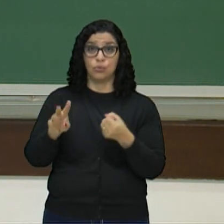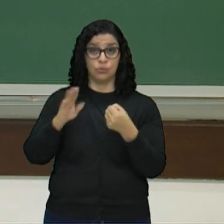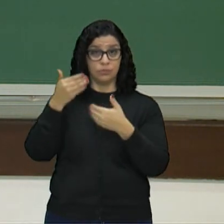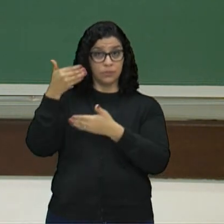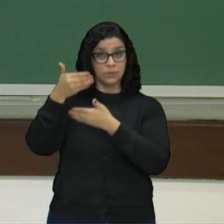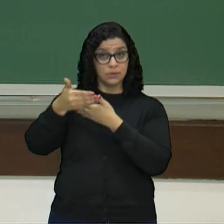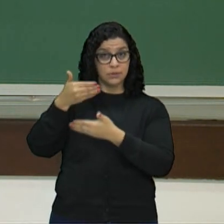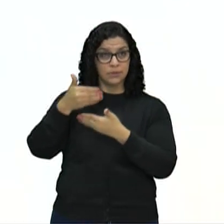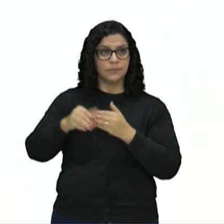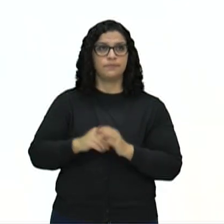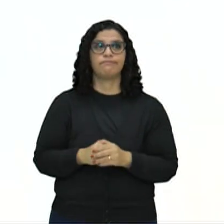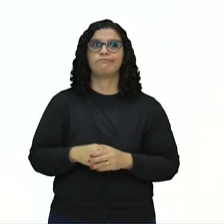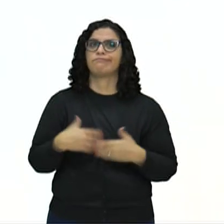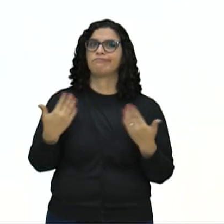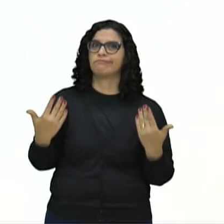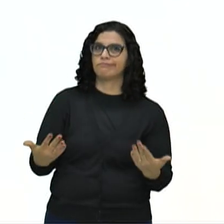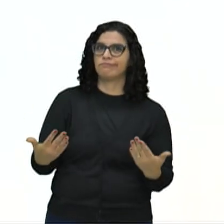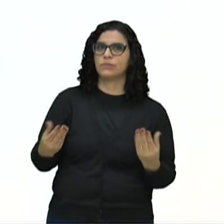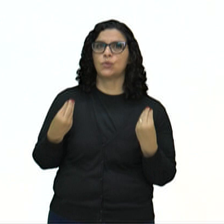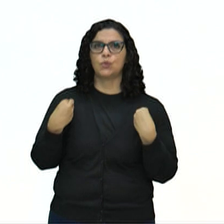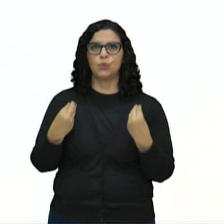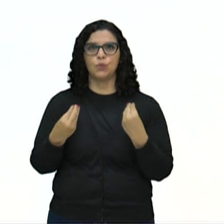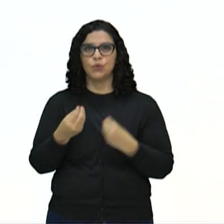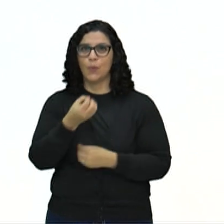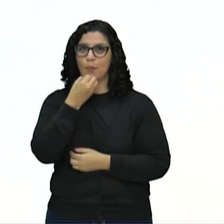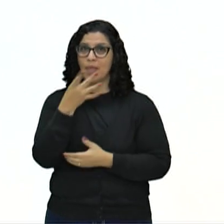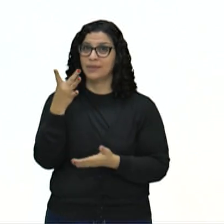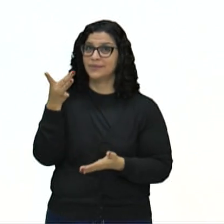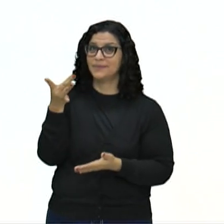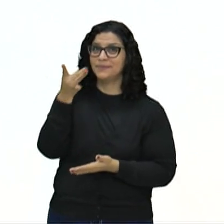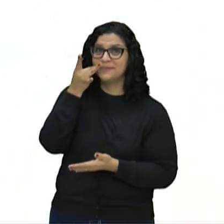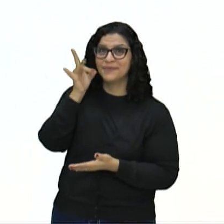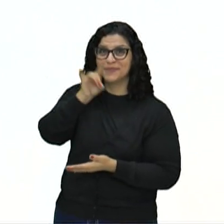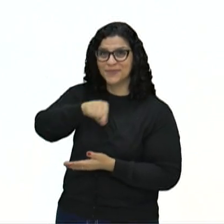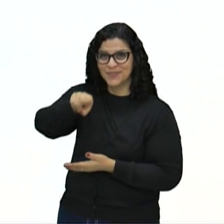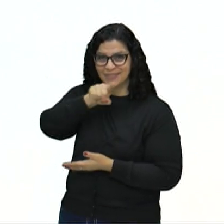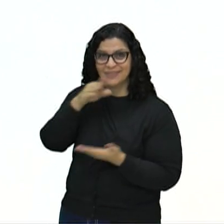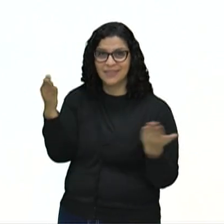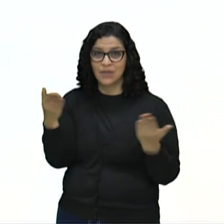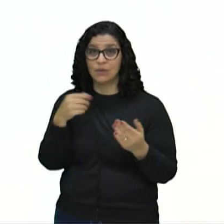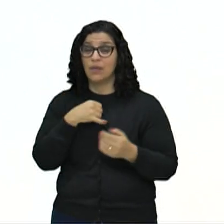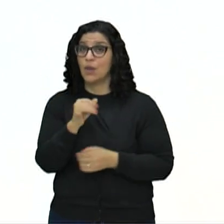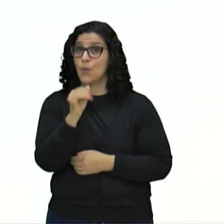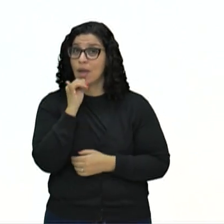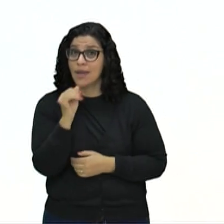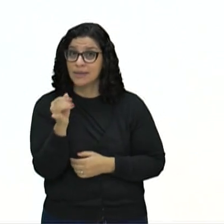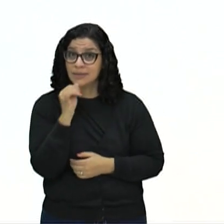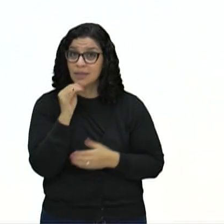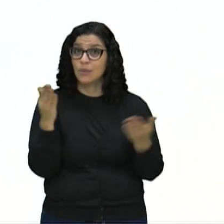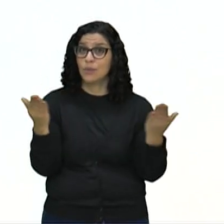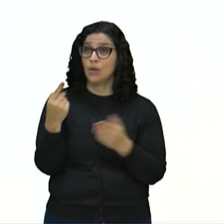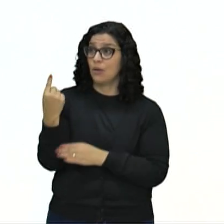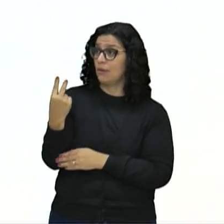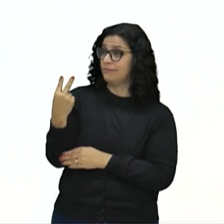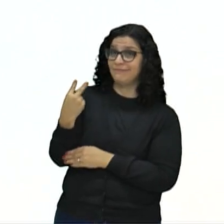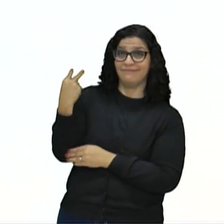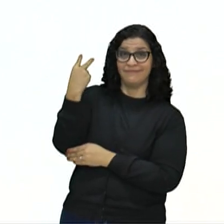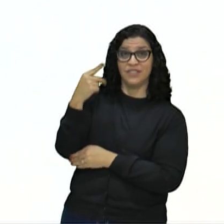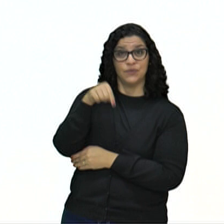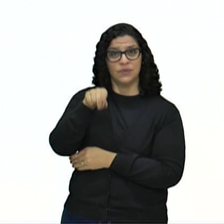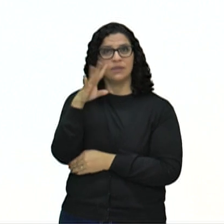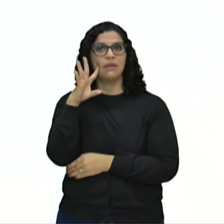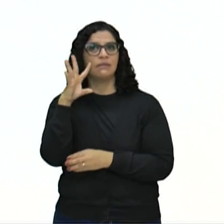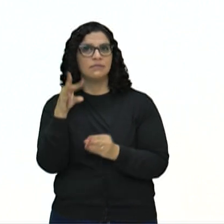slide. Nós vamos falar bem da realidade de vocês. É um exemplo apenas para que vocês